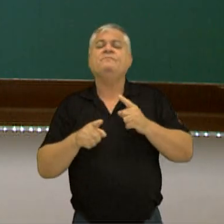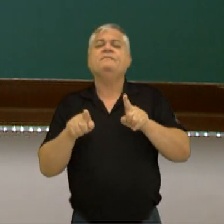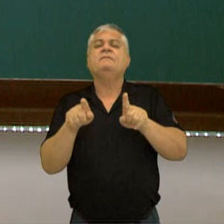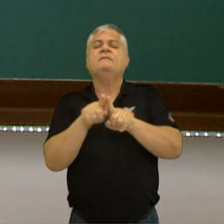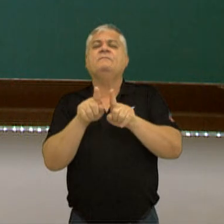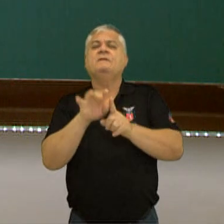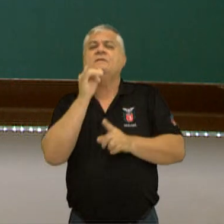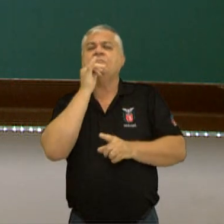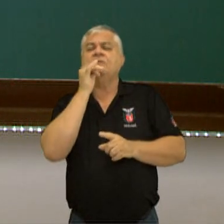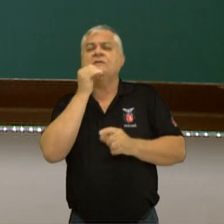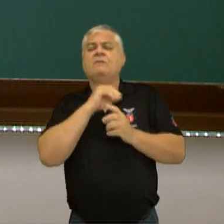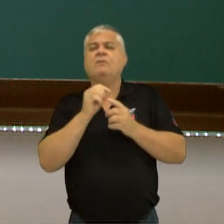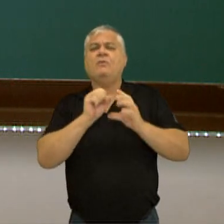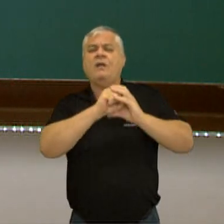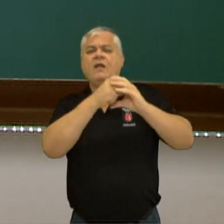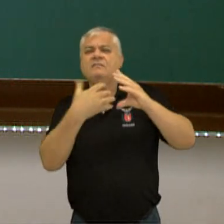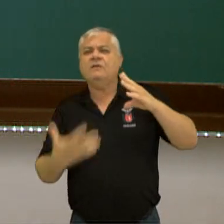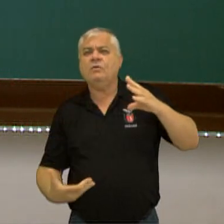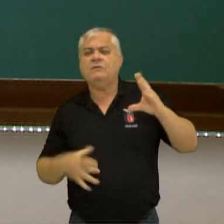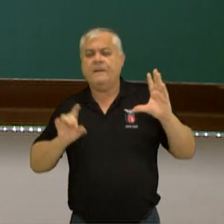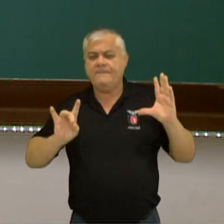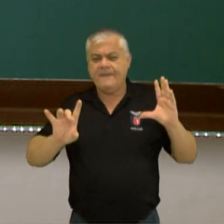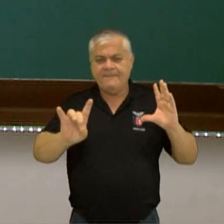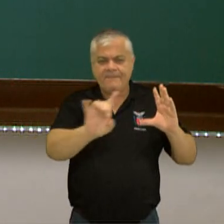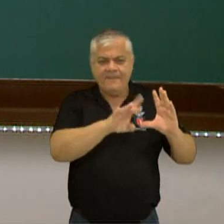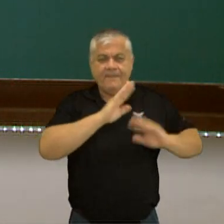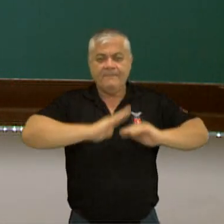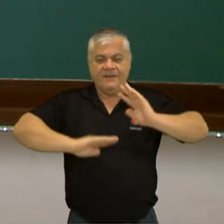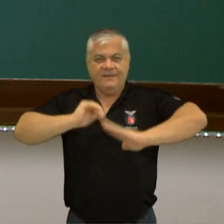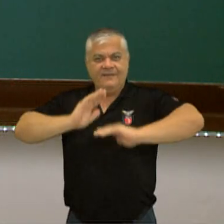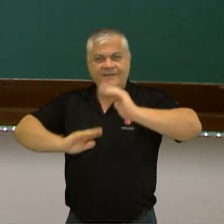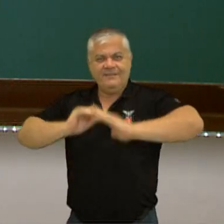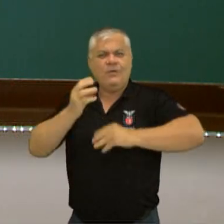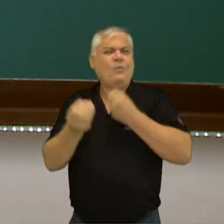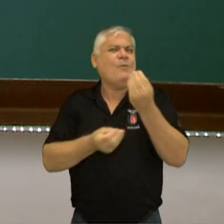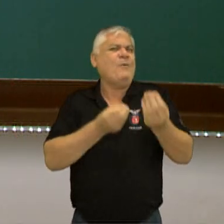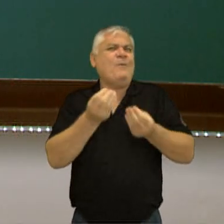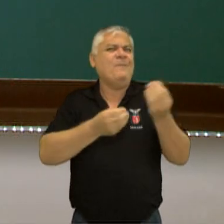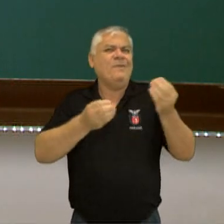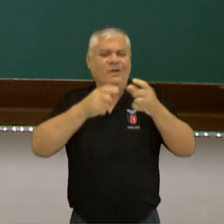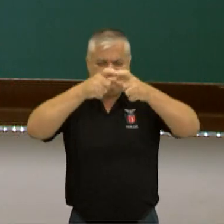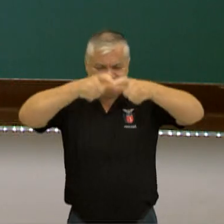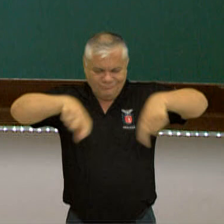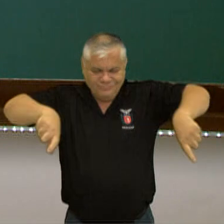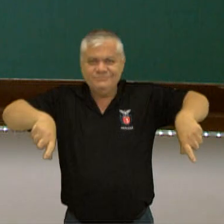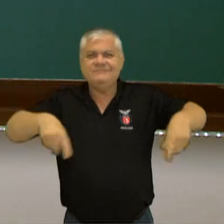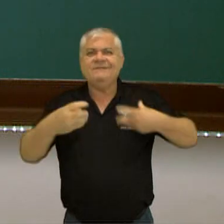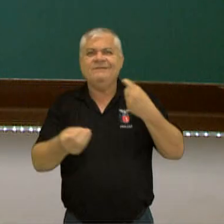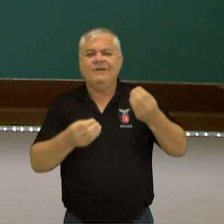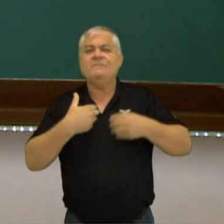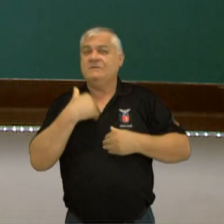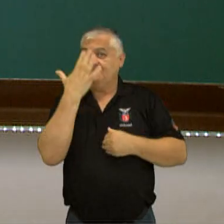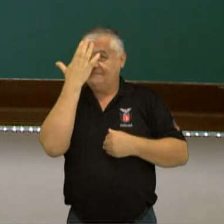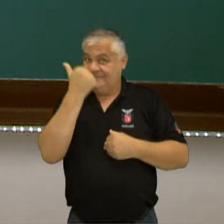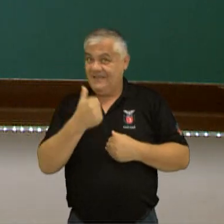consiga categorizar a dinâmica da prática do beisebol. Então, como que funciona? Às vezes você